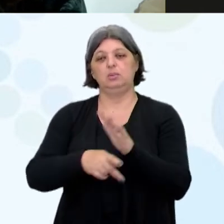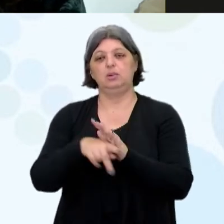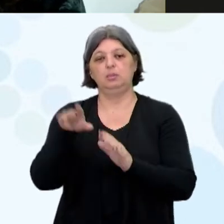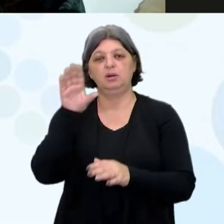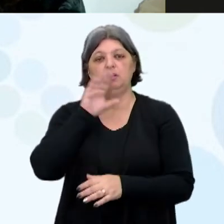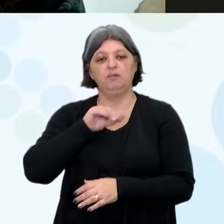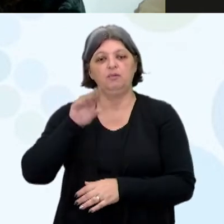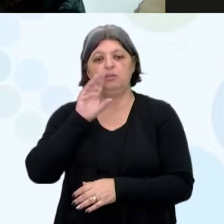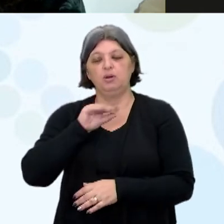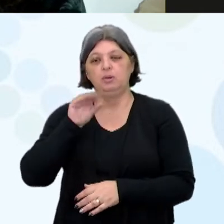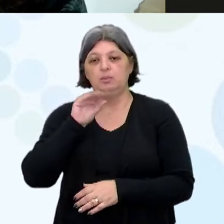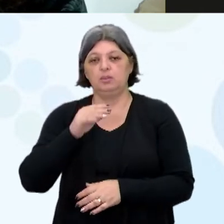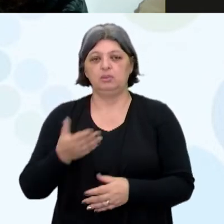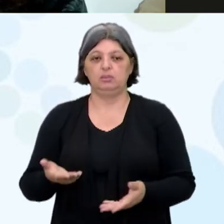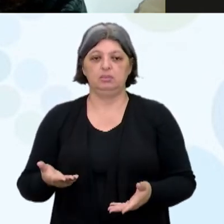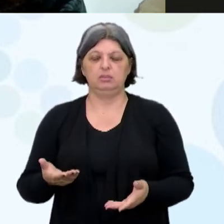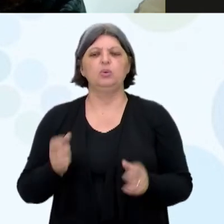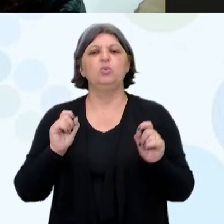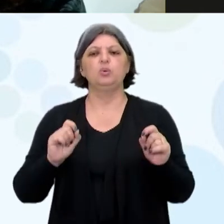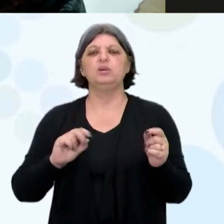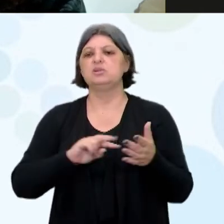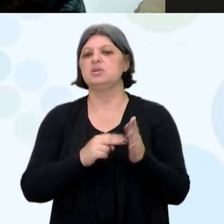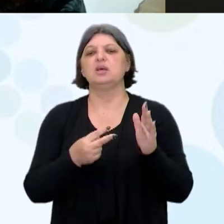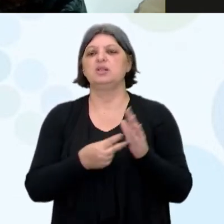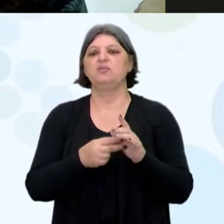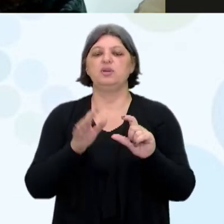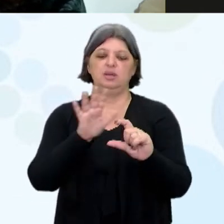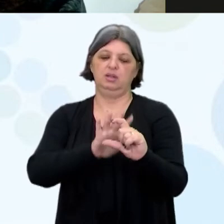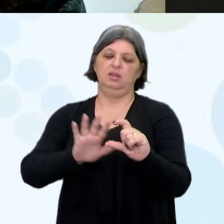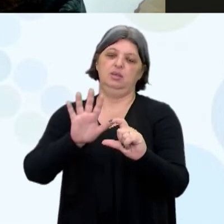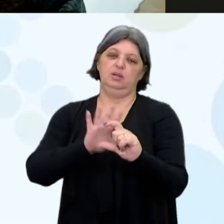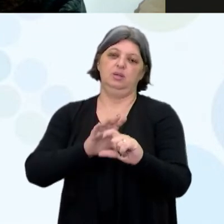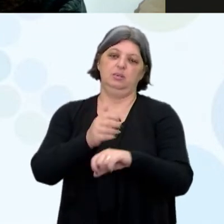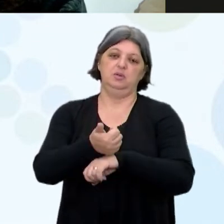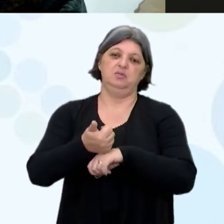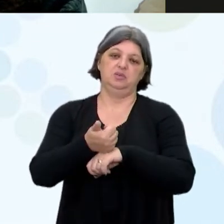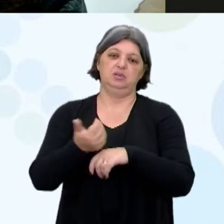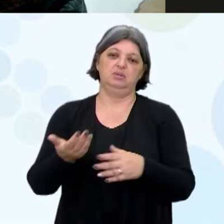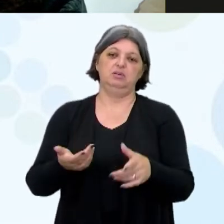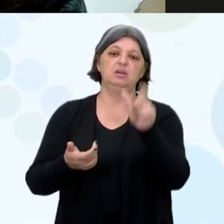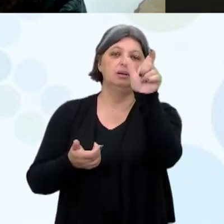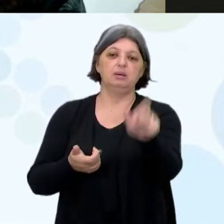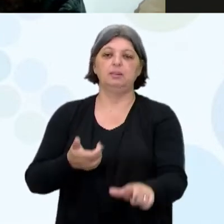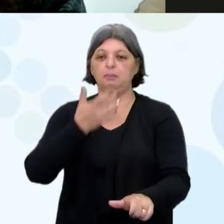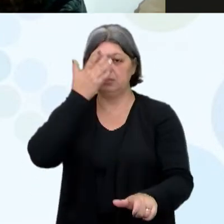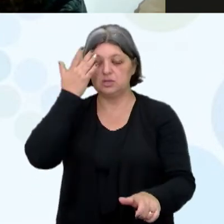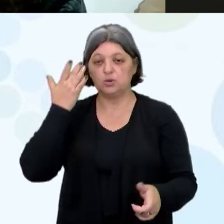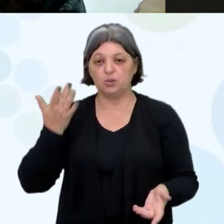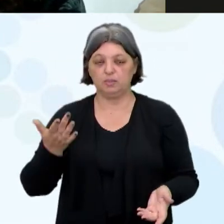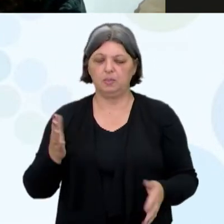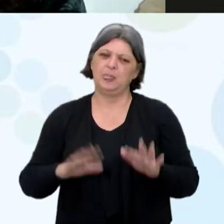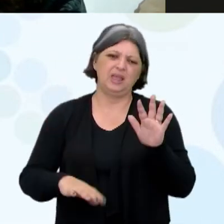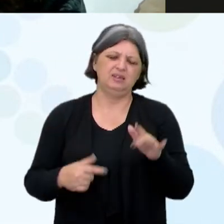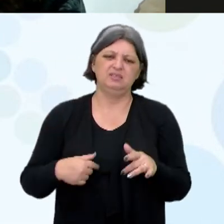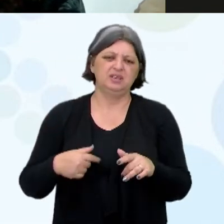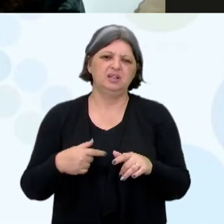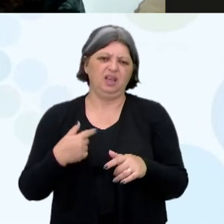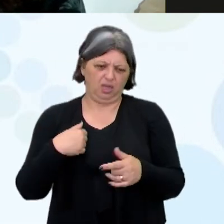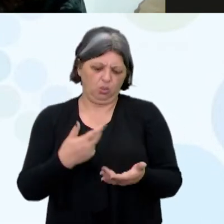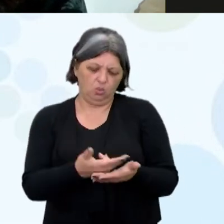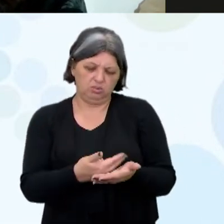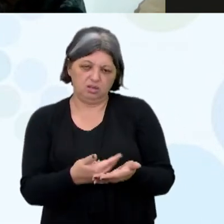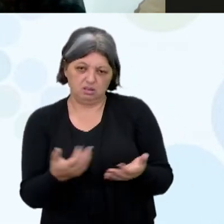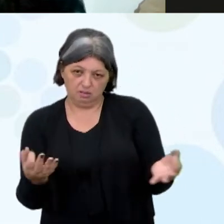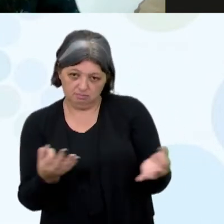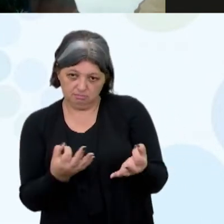O que é o chargista, o Gabriel? Como que você define aí o ser chargista, né? Porque às vezes o cara fala, eu desenho bem.